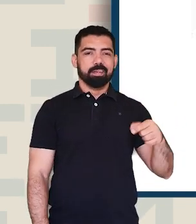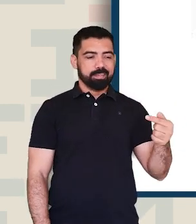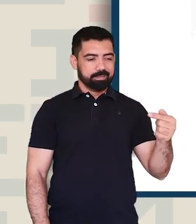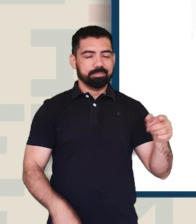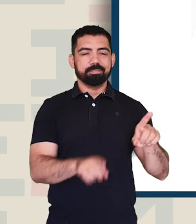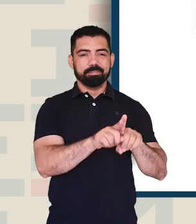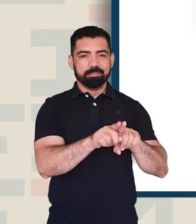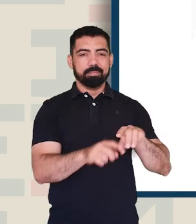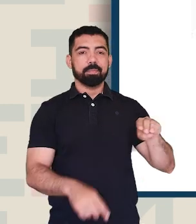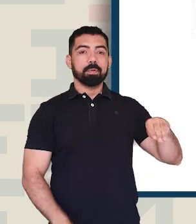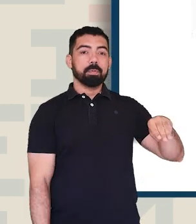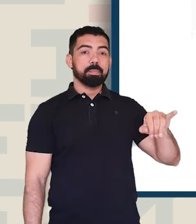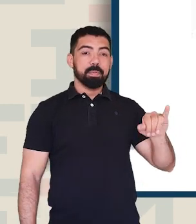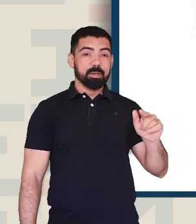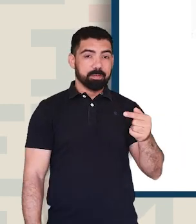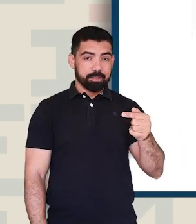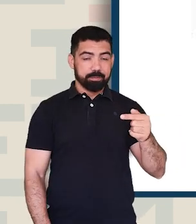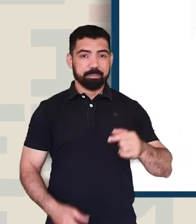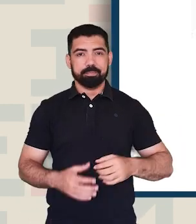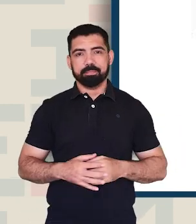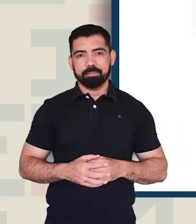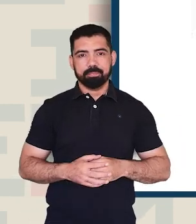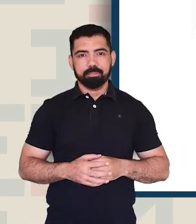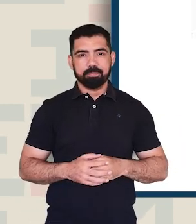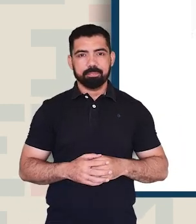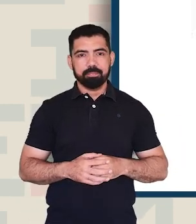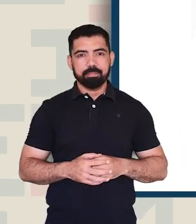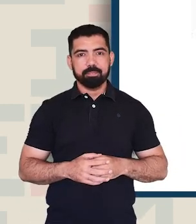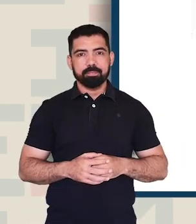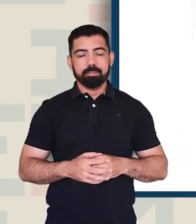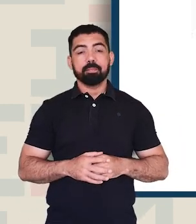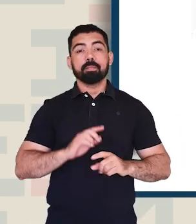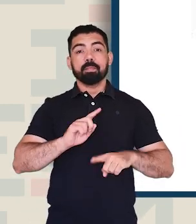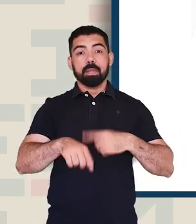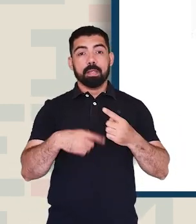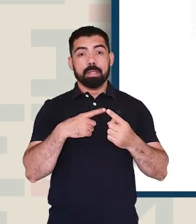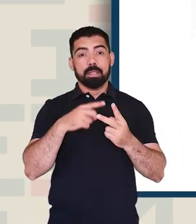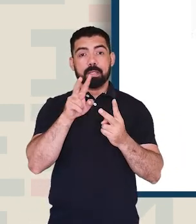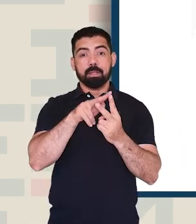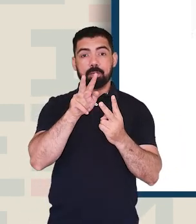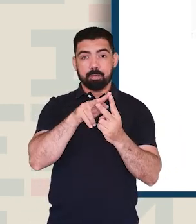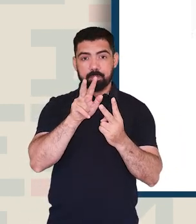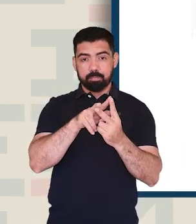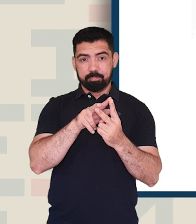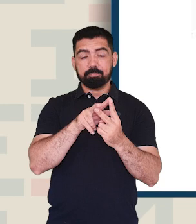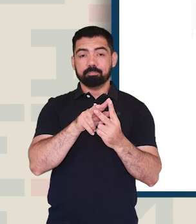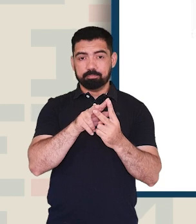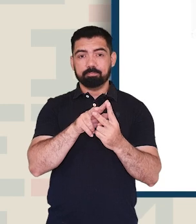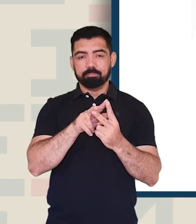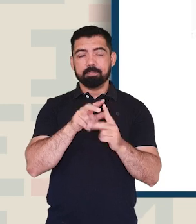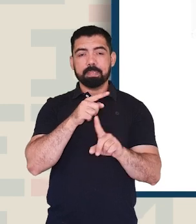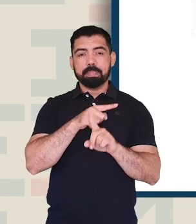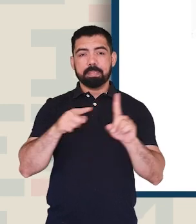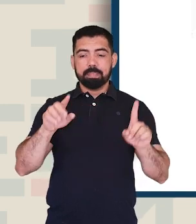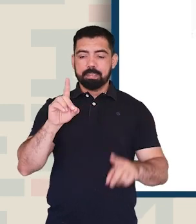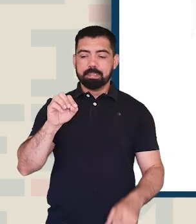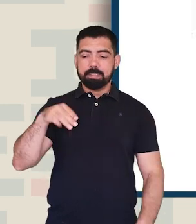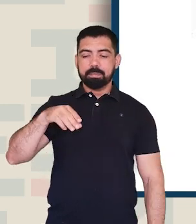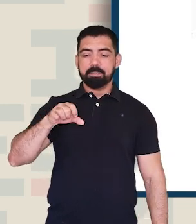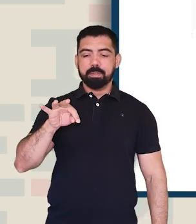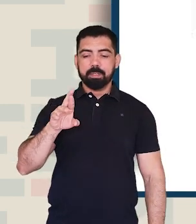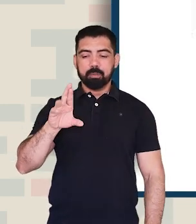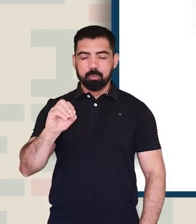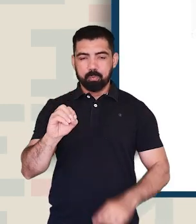com sétima, um Mi com sétima. E em seguida a gente tem dois acordes semidiminutos, que é o Fá